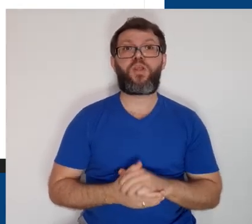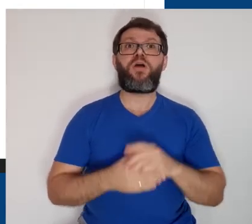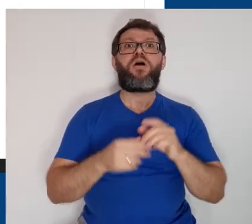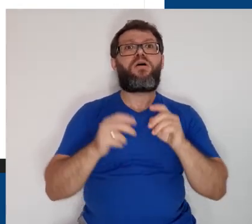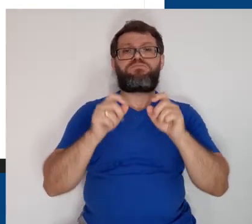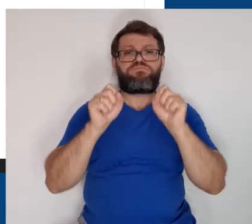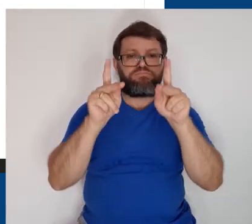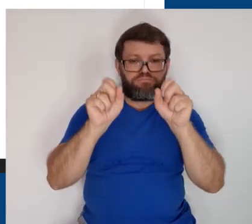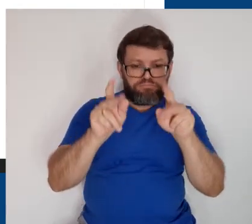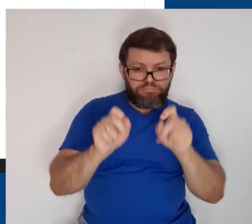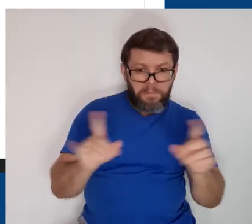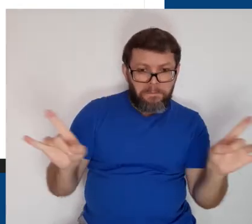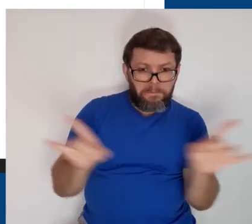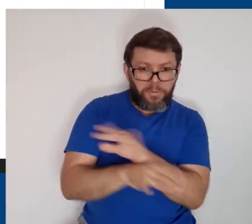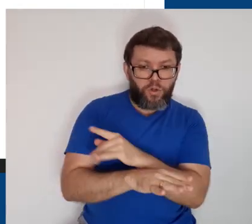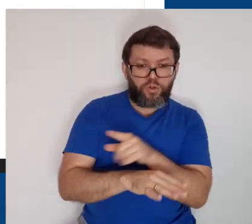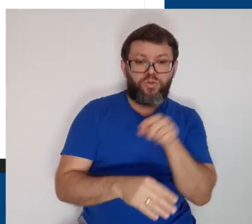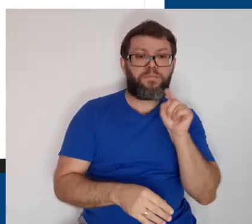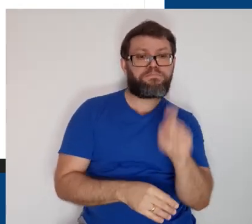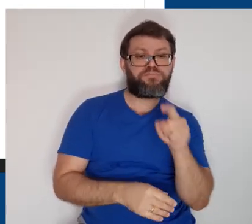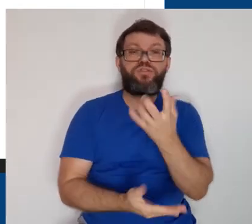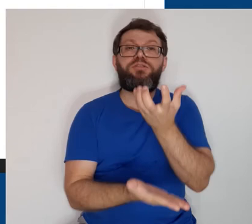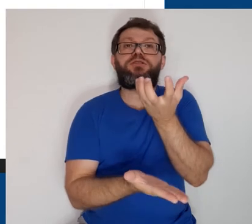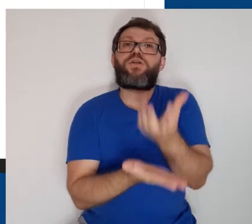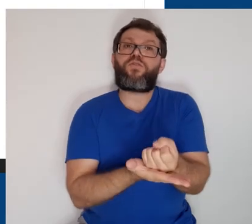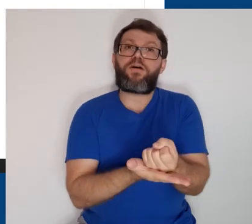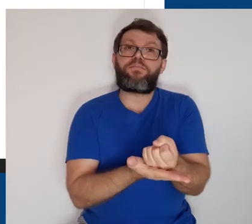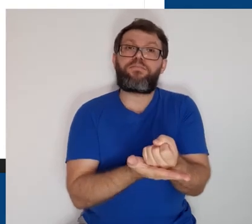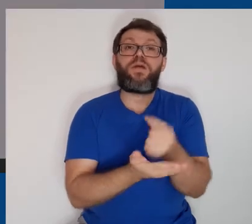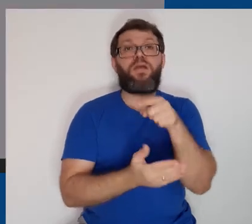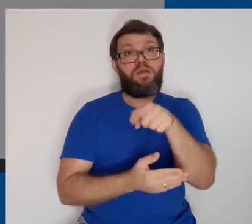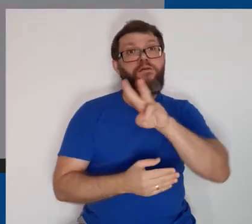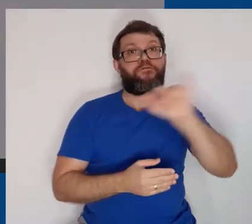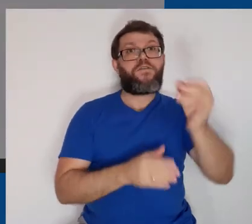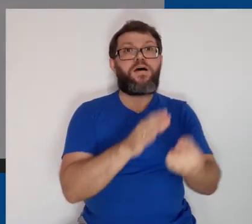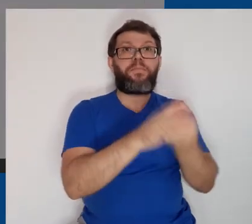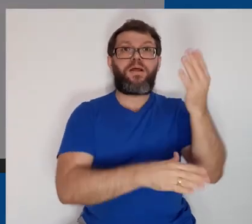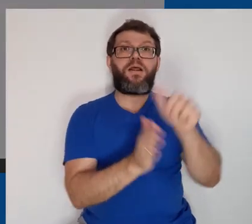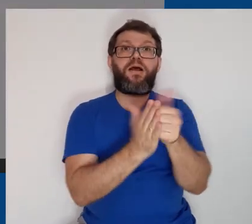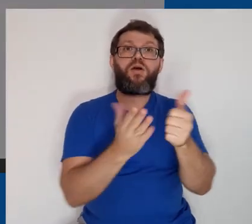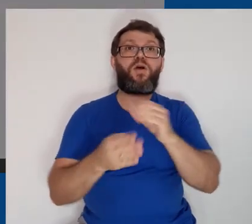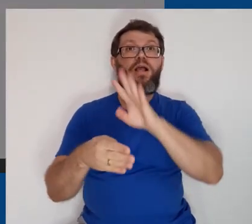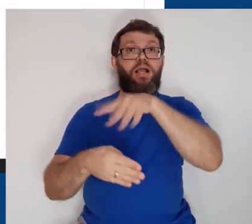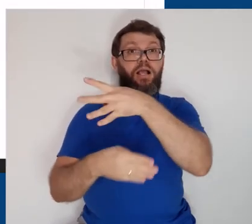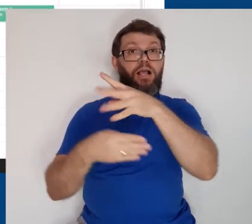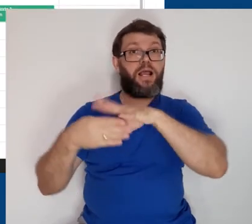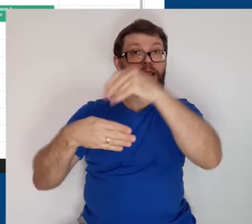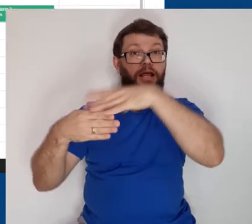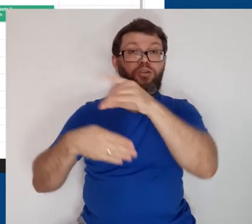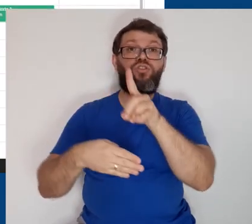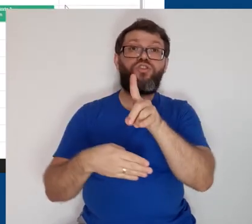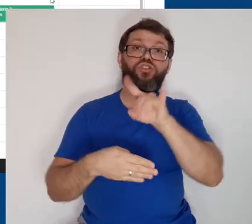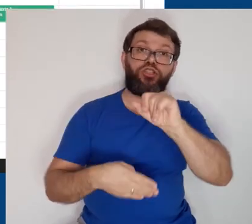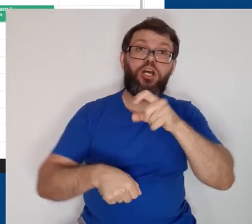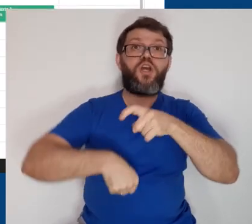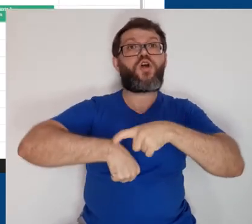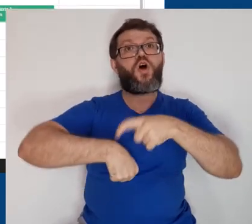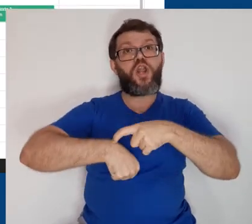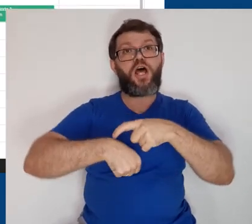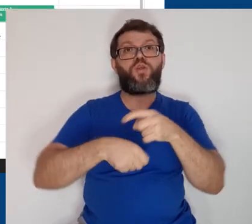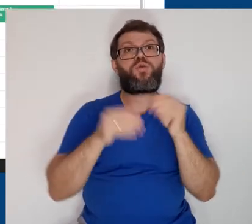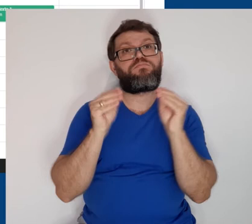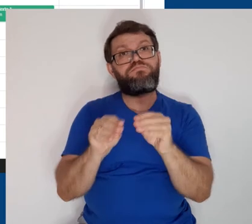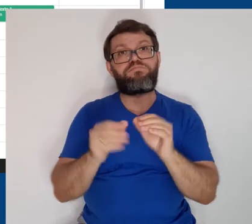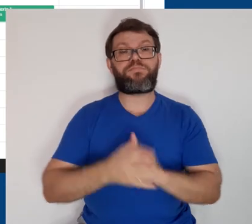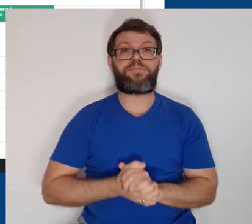abrindo essa janela em mais opções quando tudo estiver de acordo é só Salvar esse evento ele